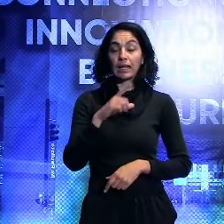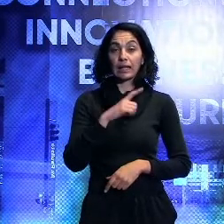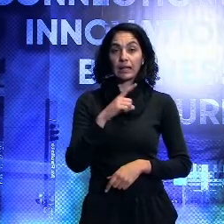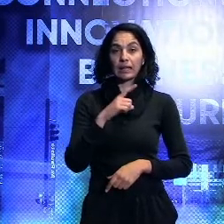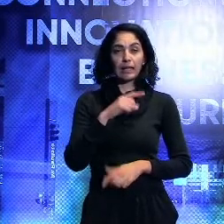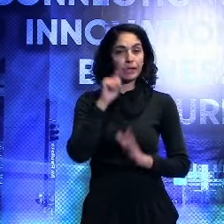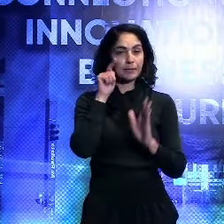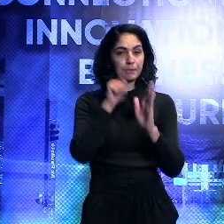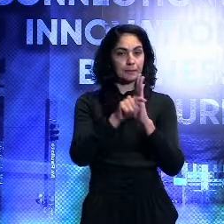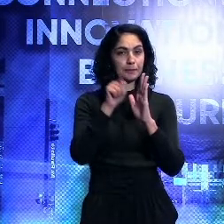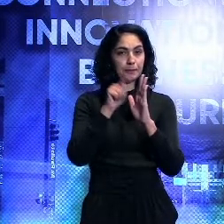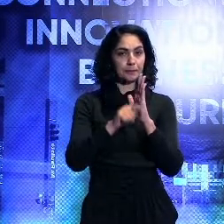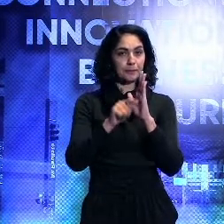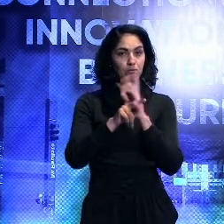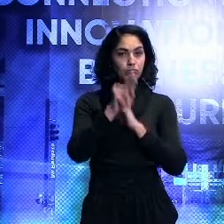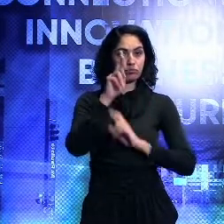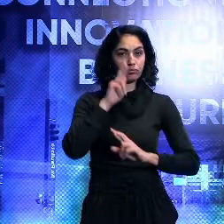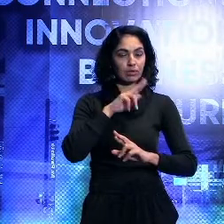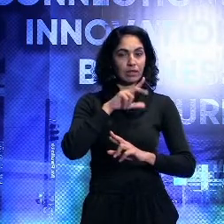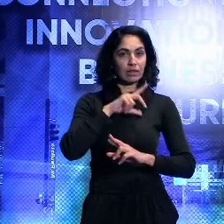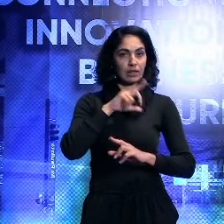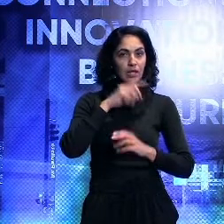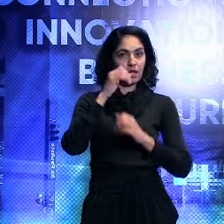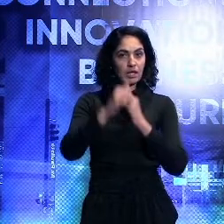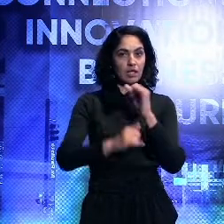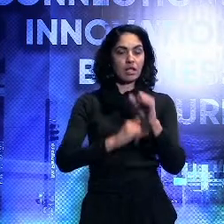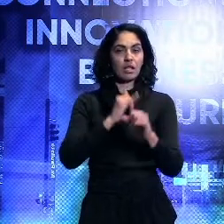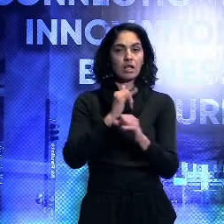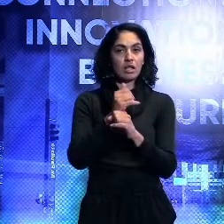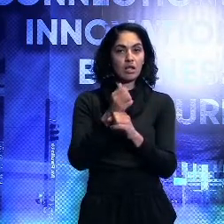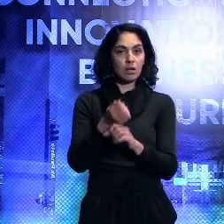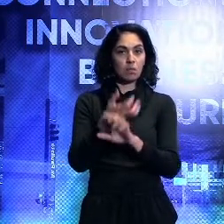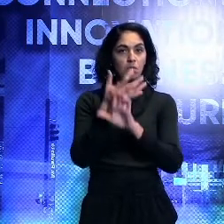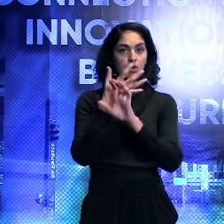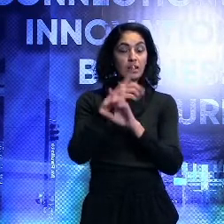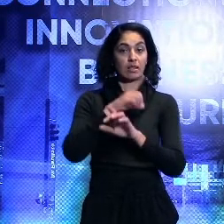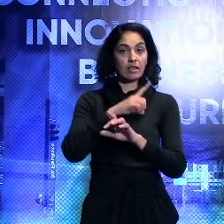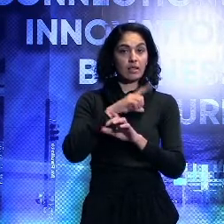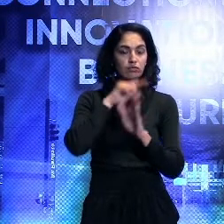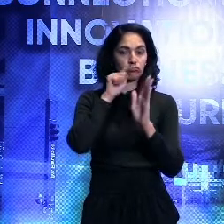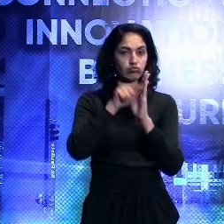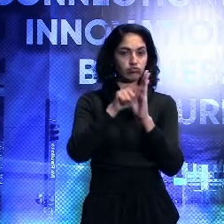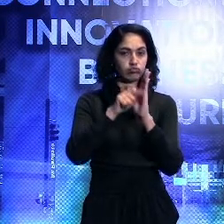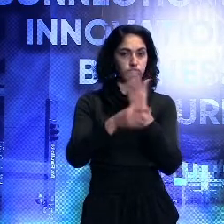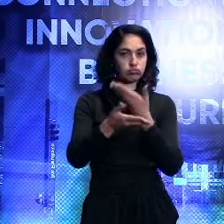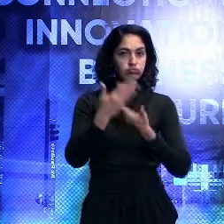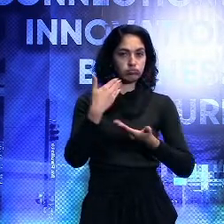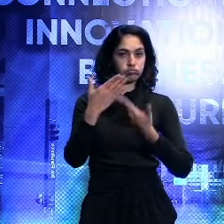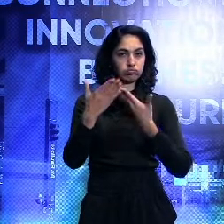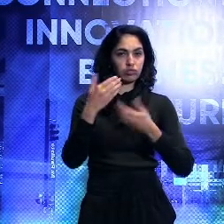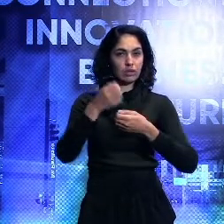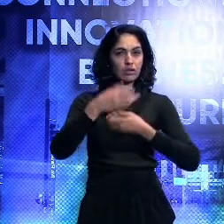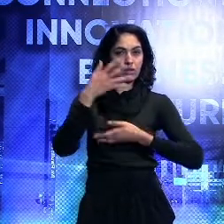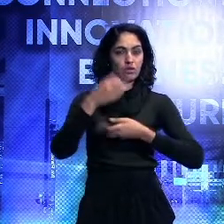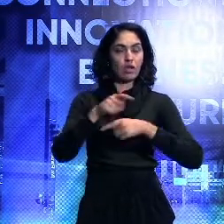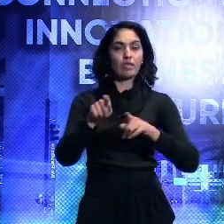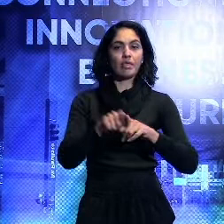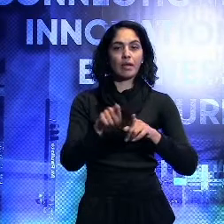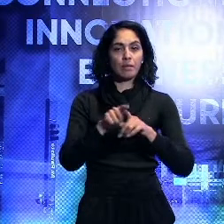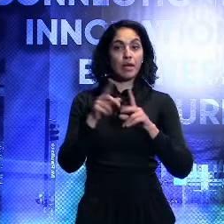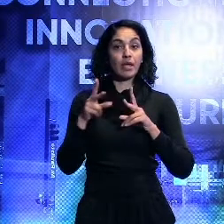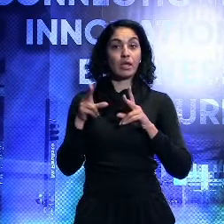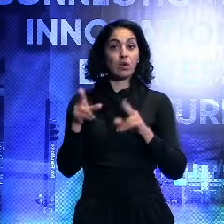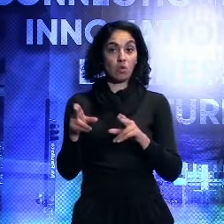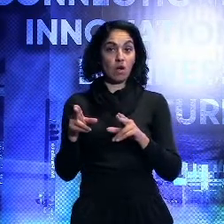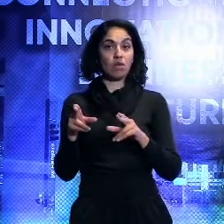rolando na apresentação online e a gente vai conversar um pouquinho sobre isso aqui também. A mesma enquete que está aqui